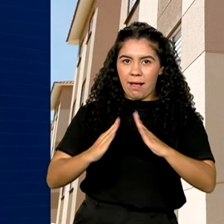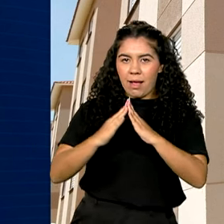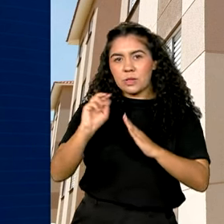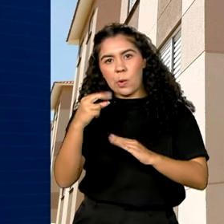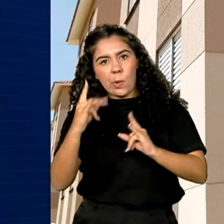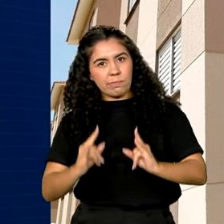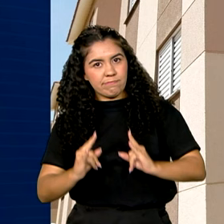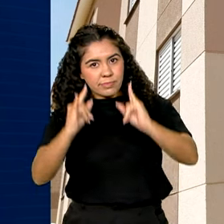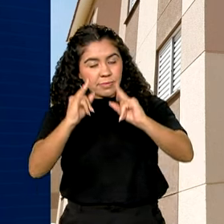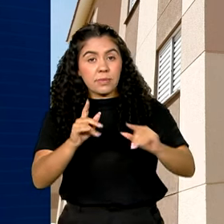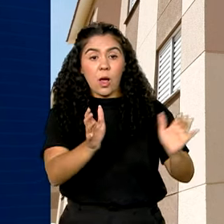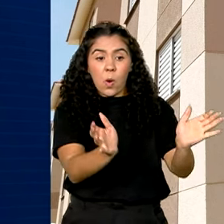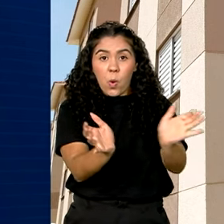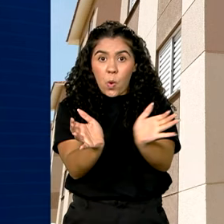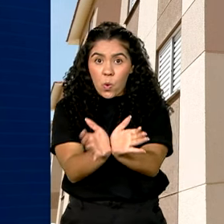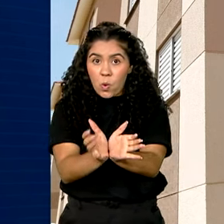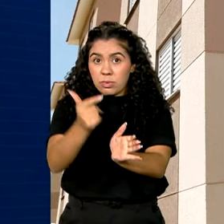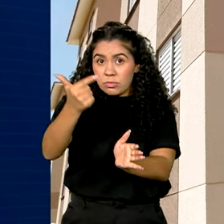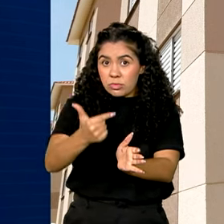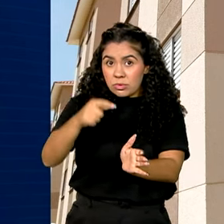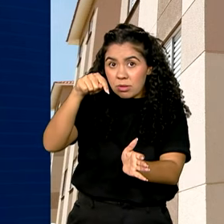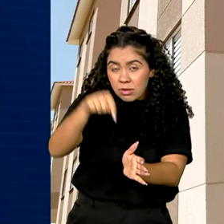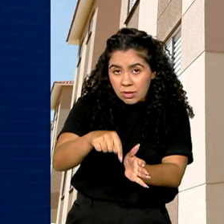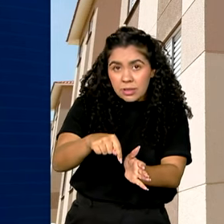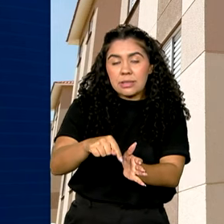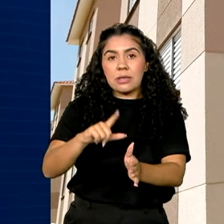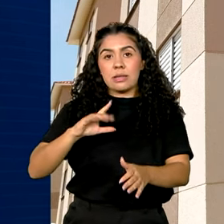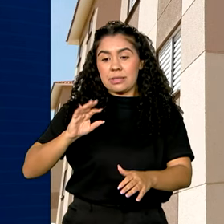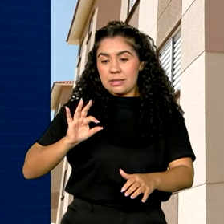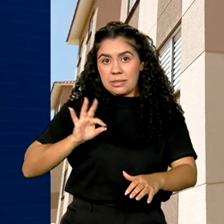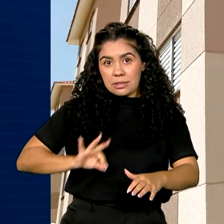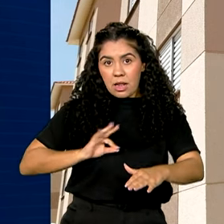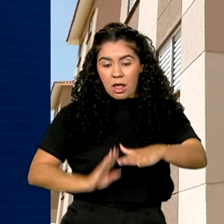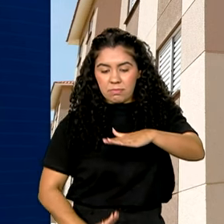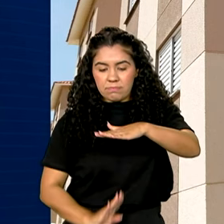já a faixa 2 que tinha como limite